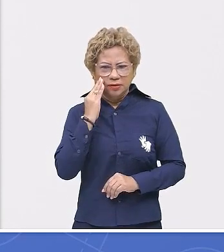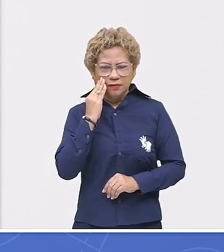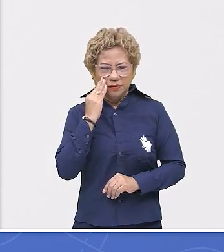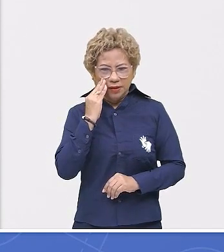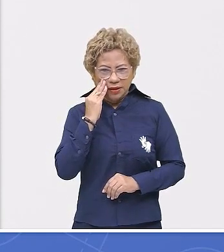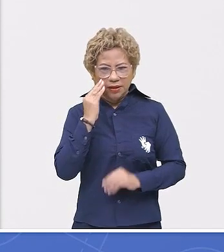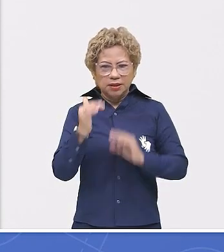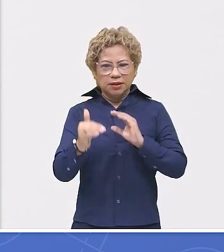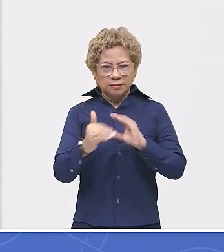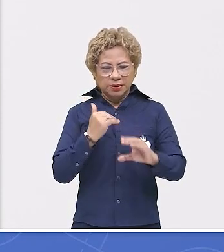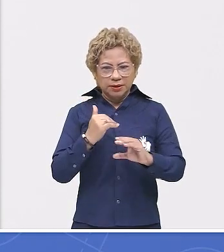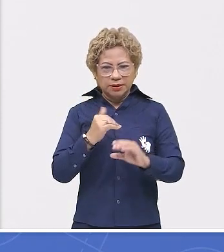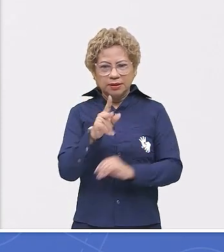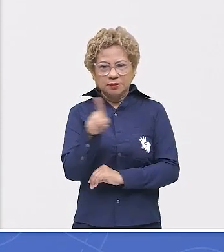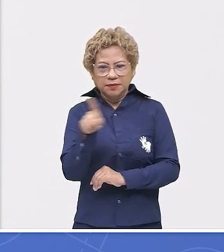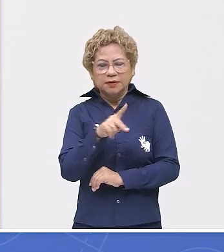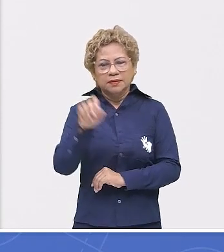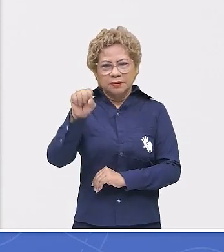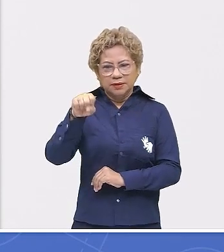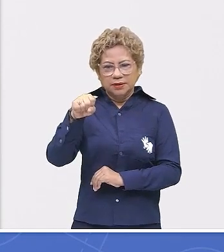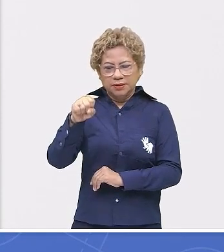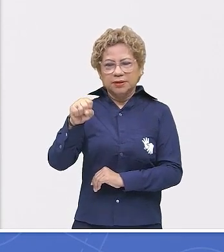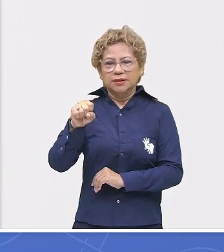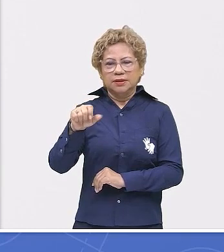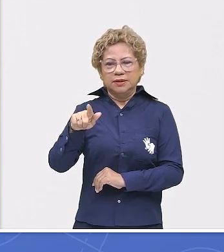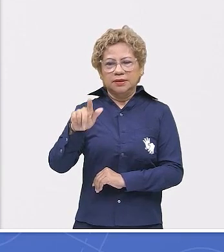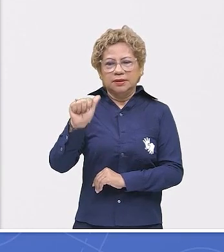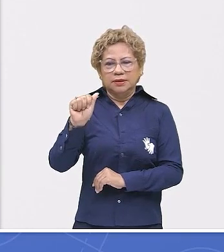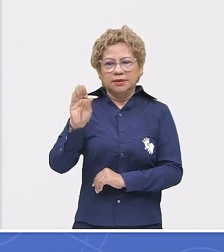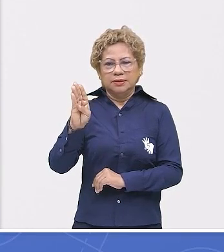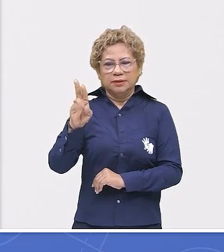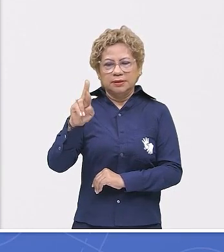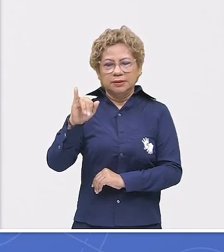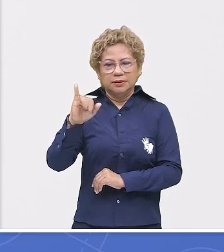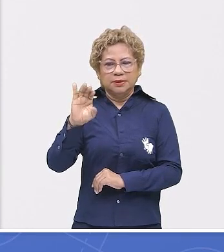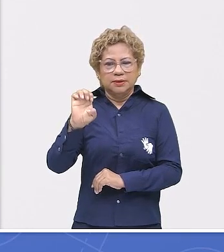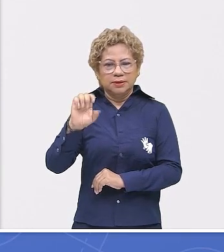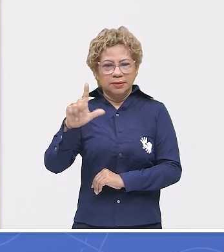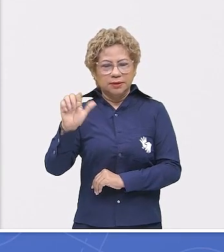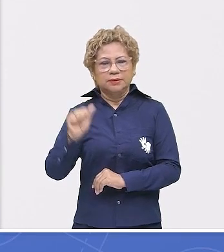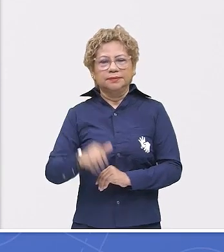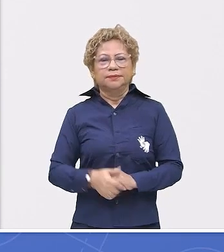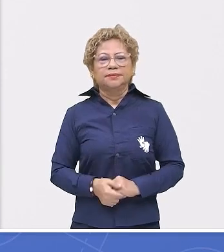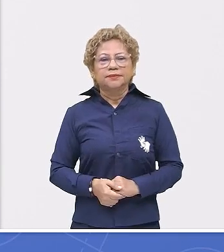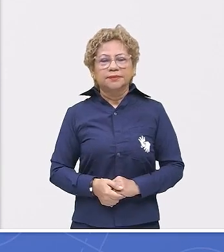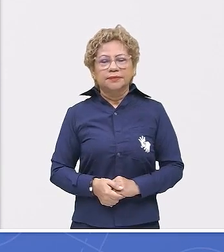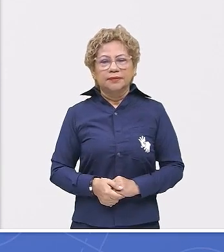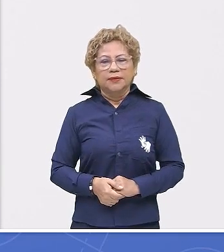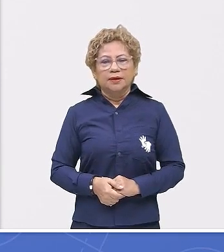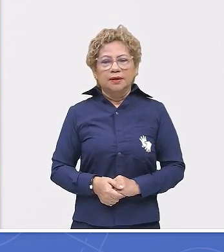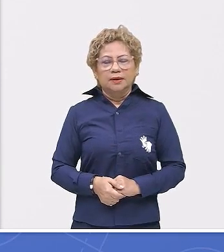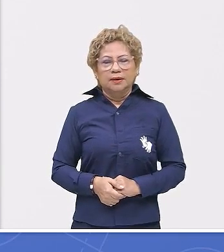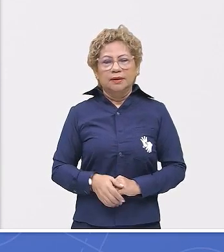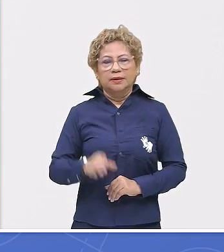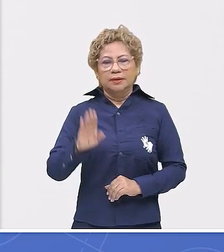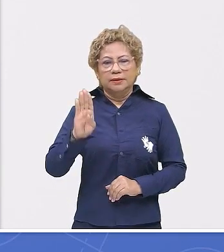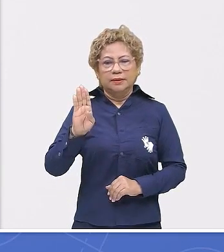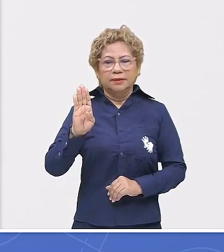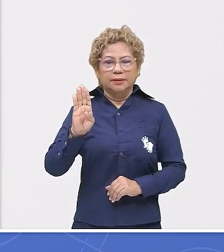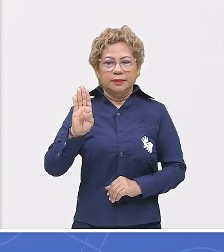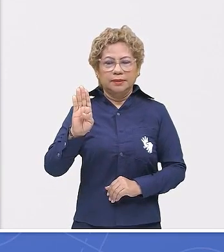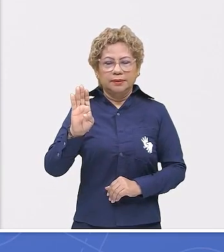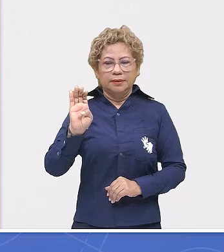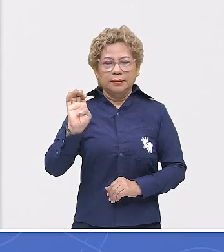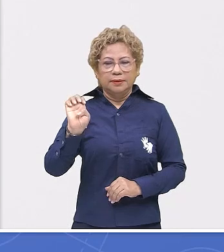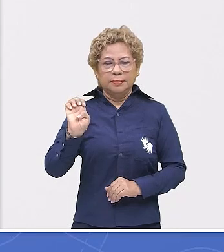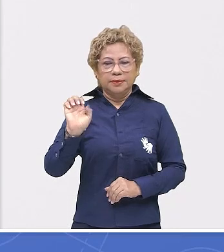vendo suas mensagens aí, tá certo? Só falta respostas dessas questões. A Beatriz também, a